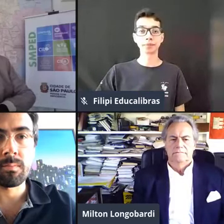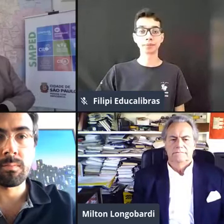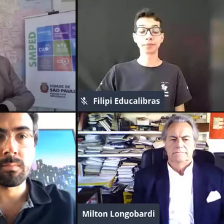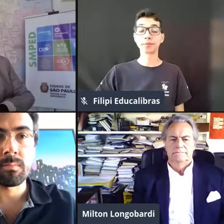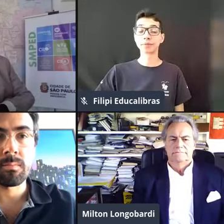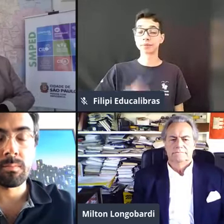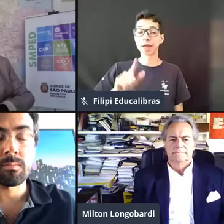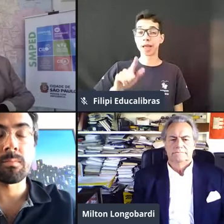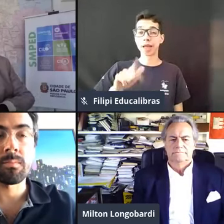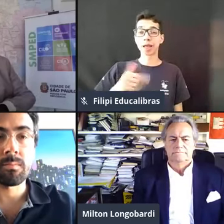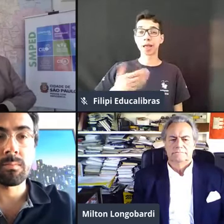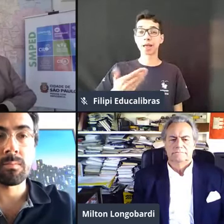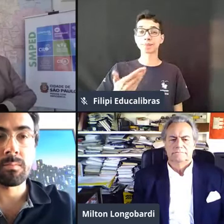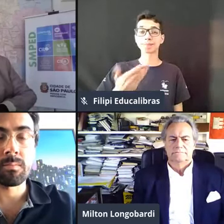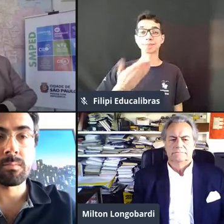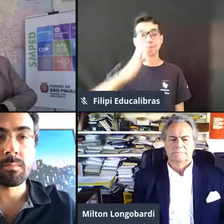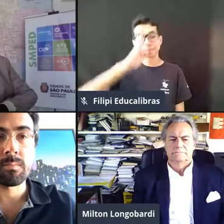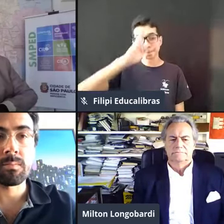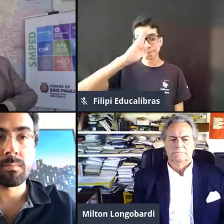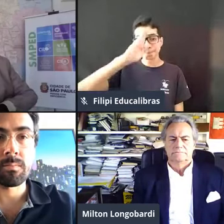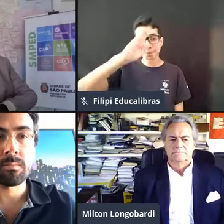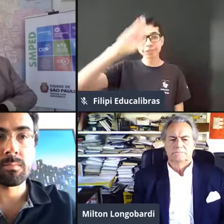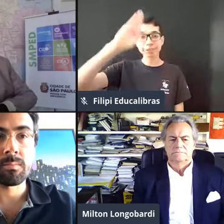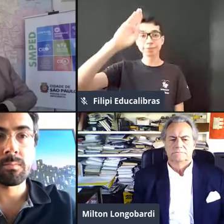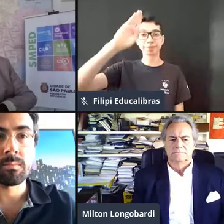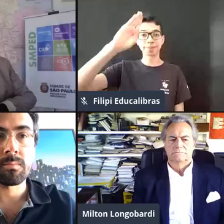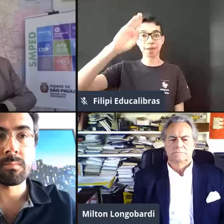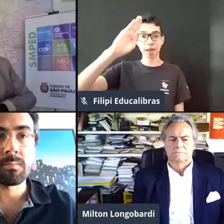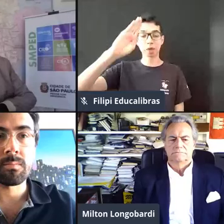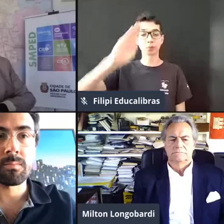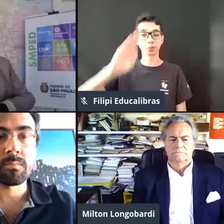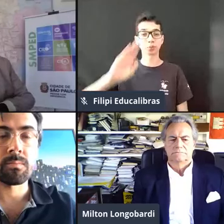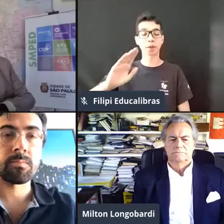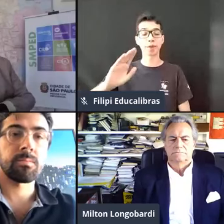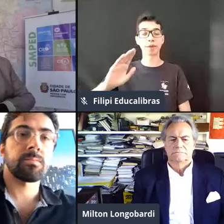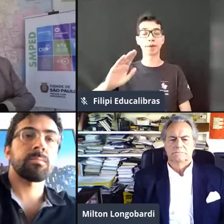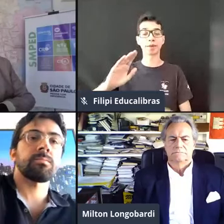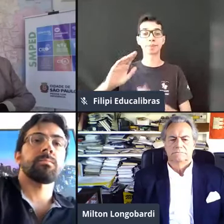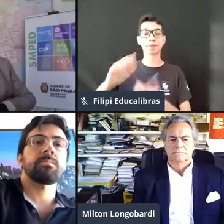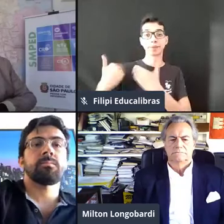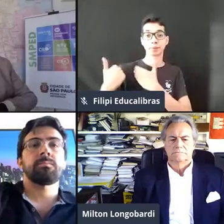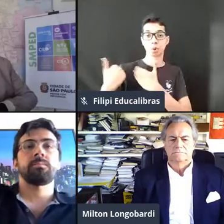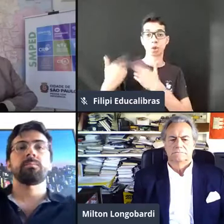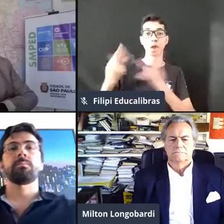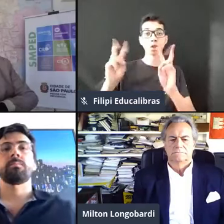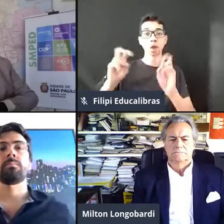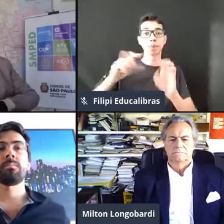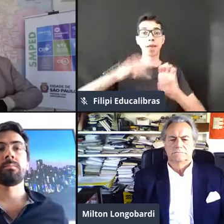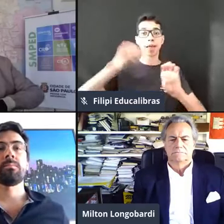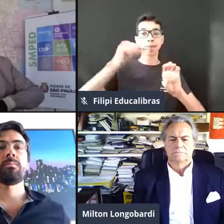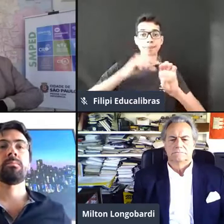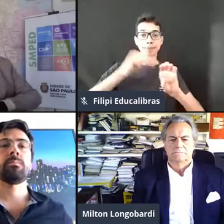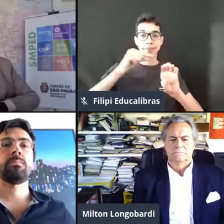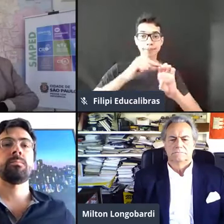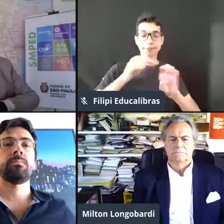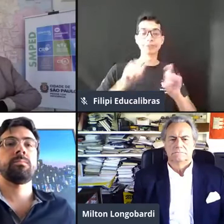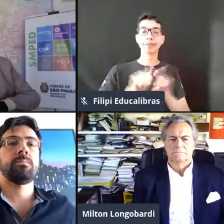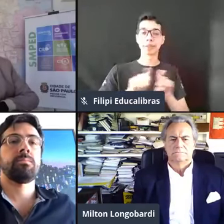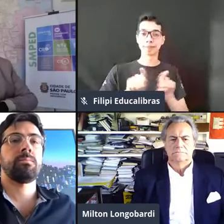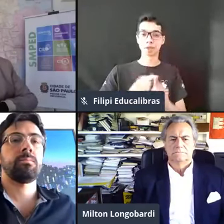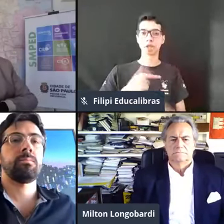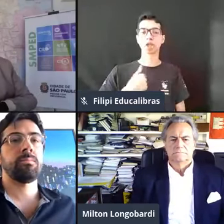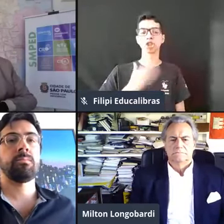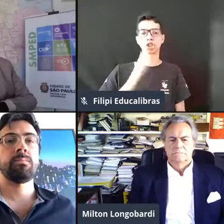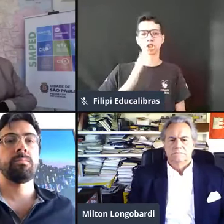empreendedorismo, né? E estava falando com o Sebrae a semana passada, que a gente está conversando sobre outras questões,